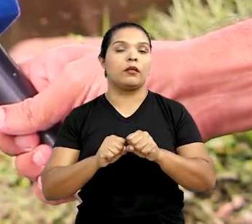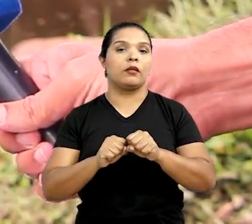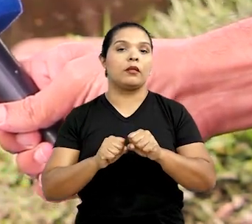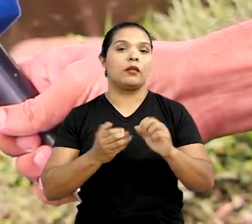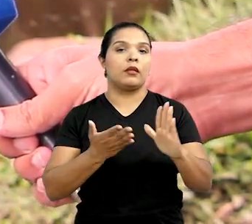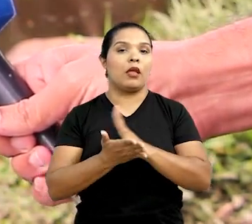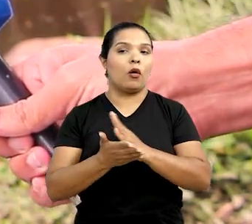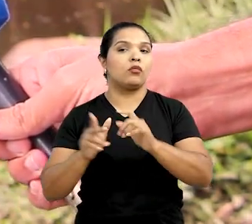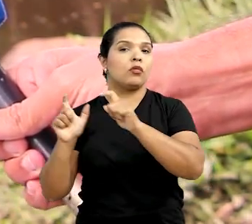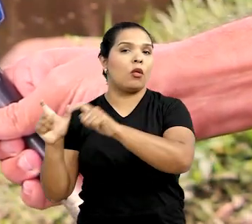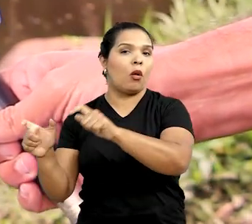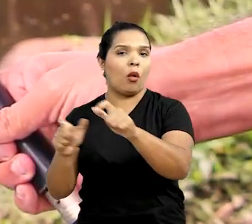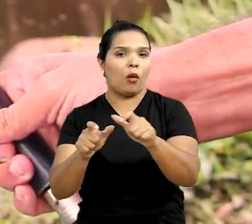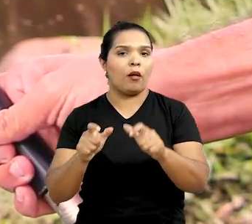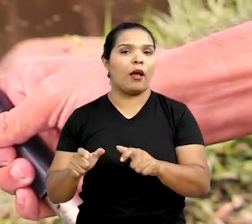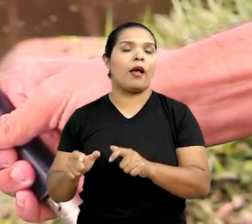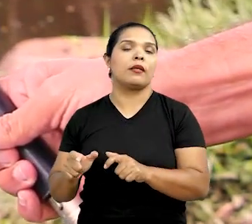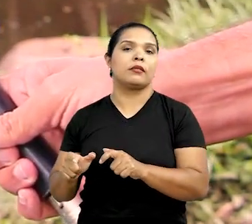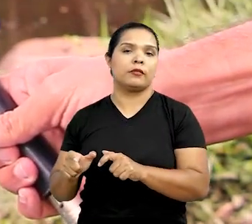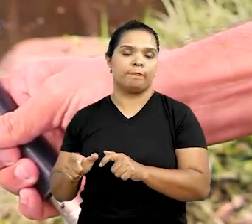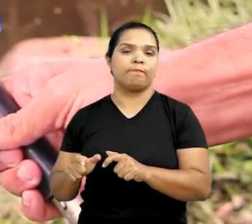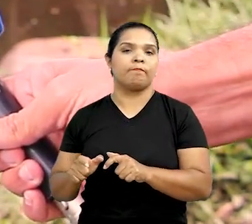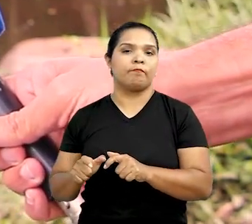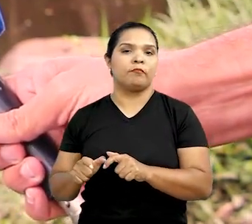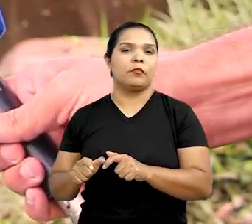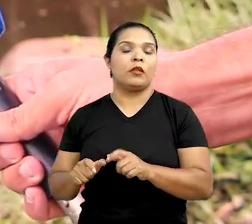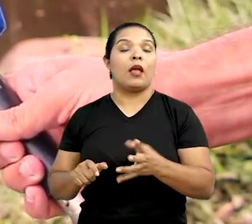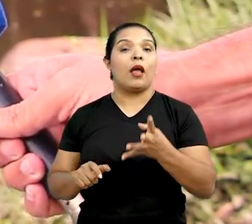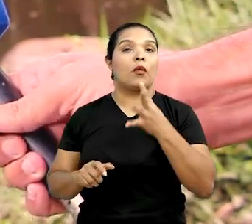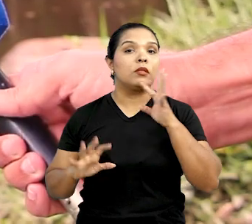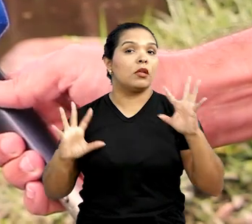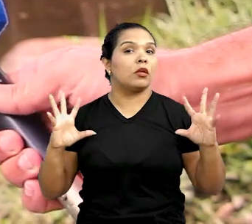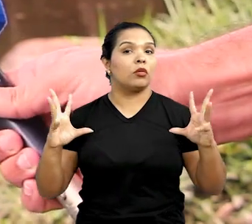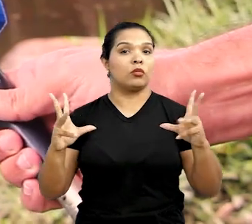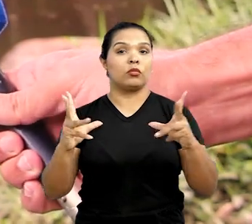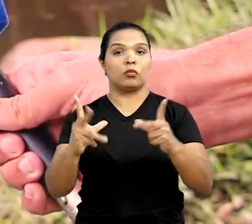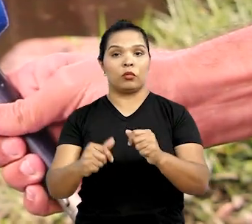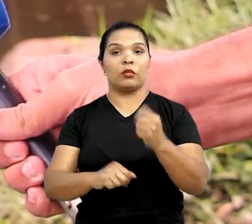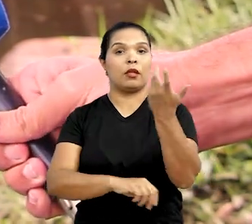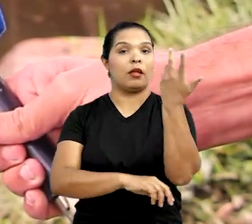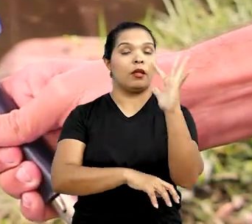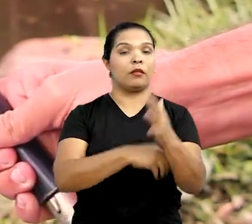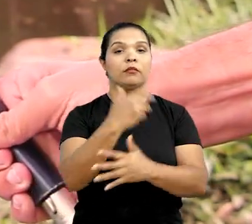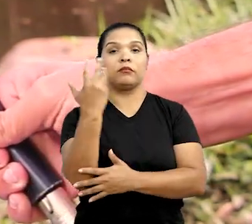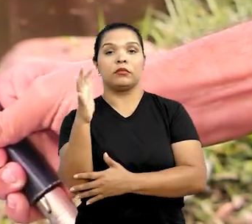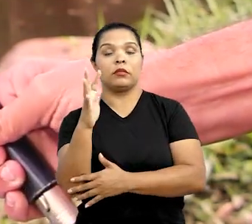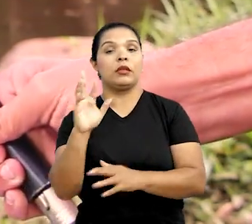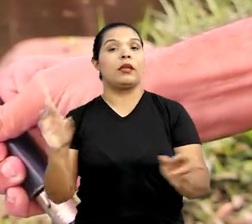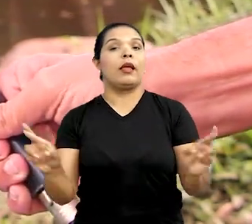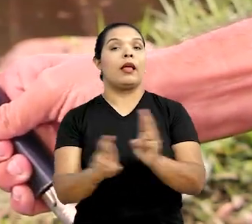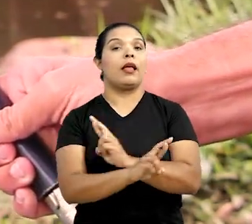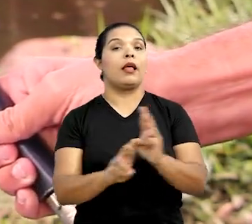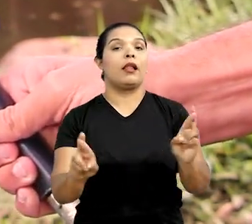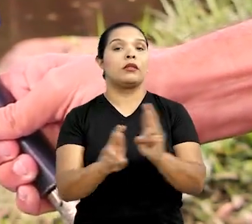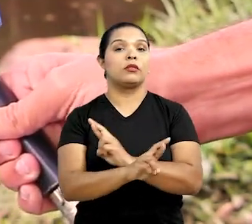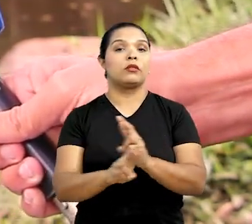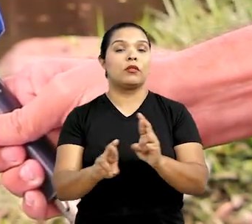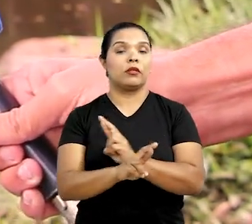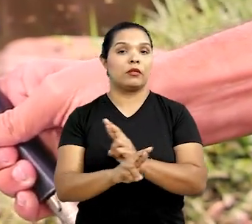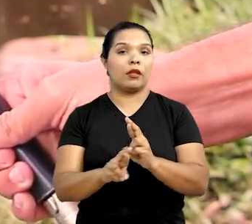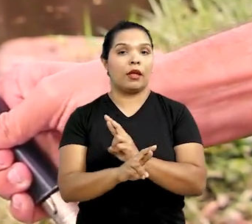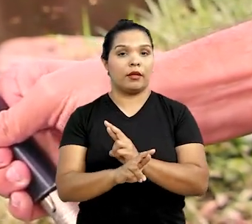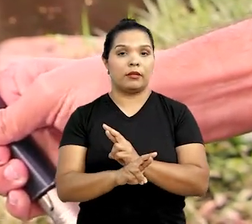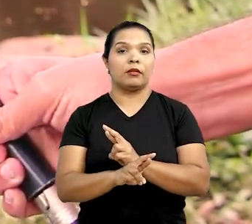também algumas localidades mais no baixo curso da bacia. Então a intenção é conhecer a ictiofauna toda da bacia e tentar relacionar